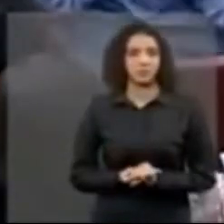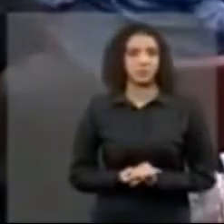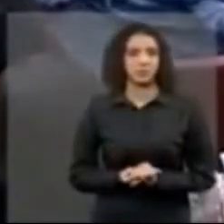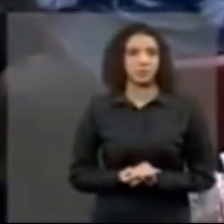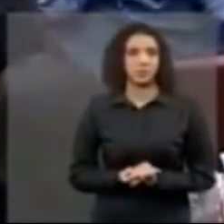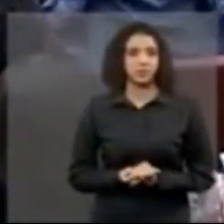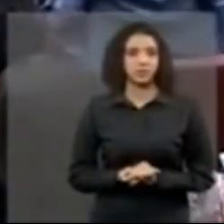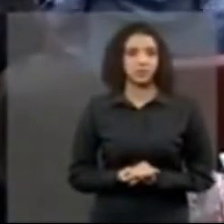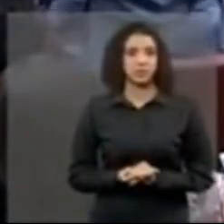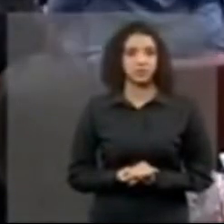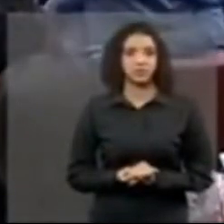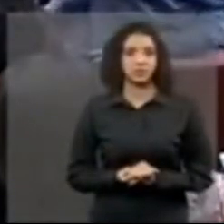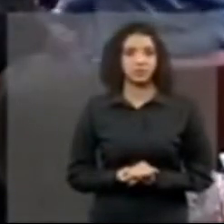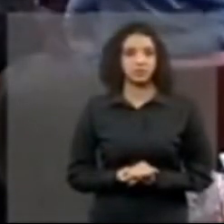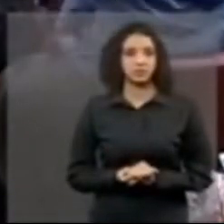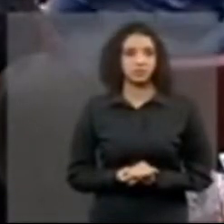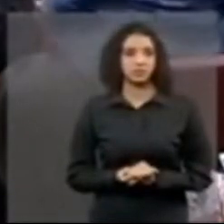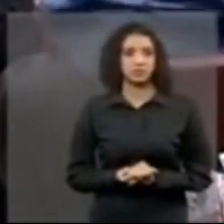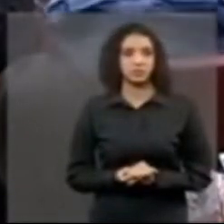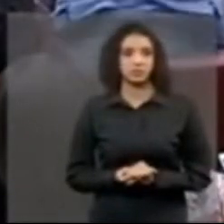Obrigada, do Ricardo Bocas.